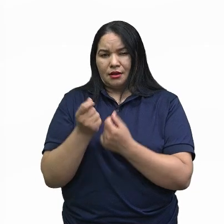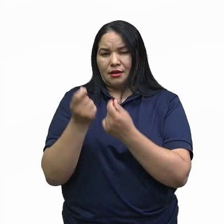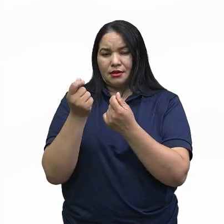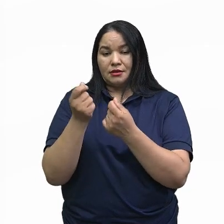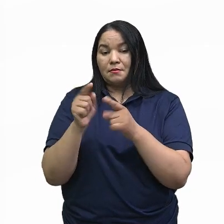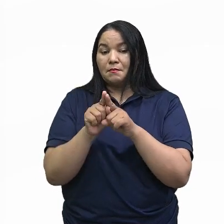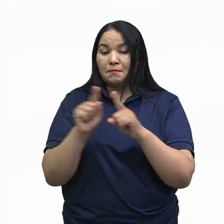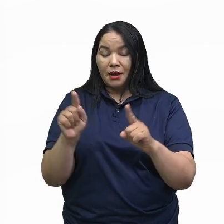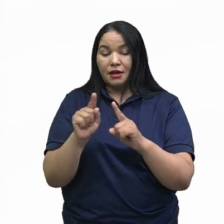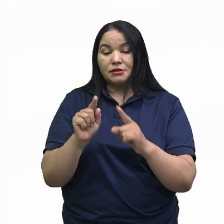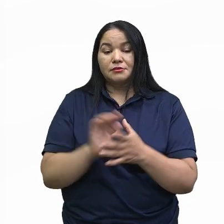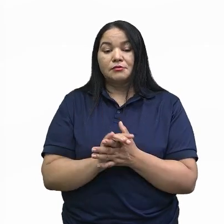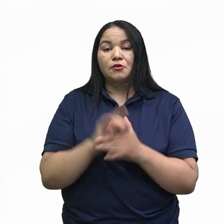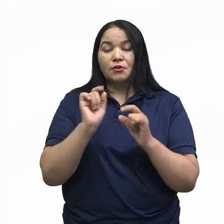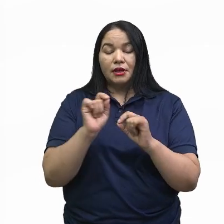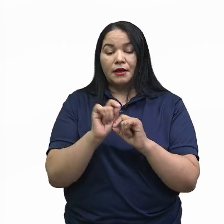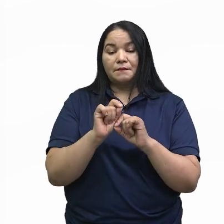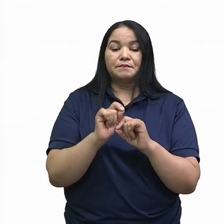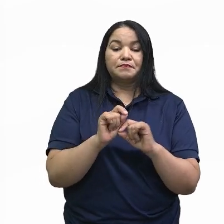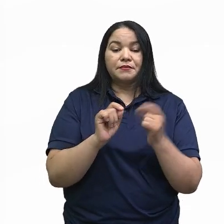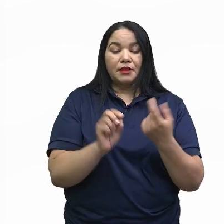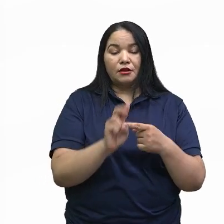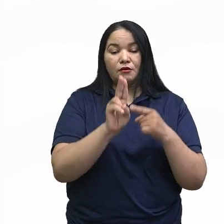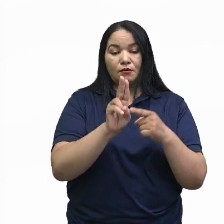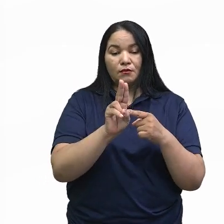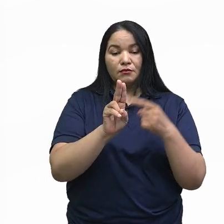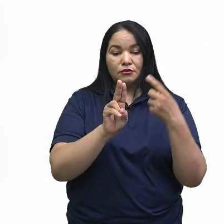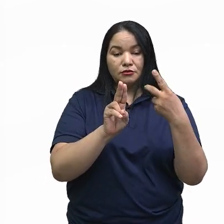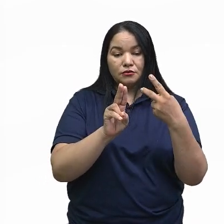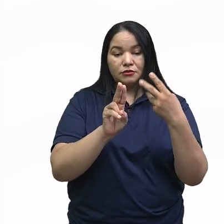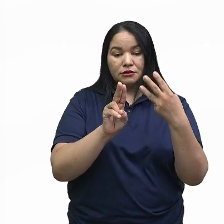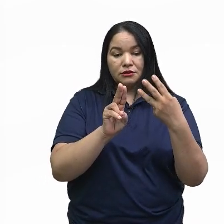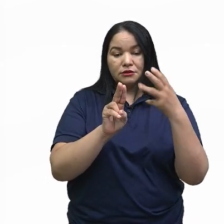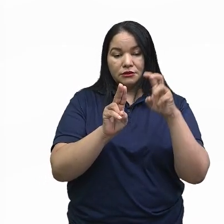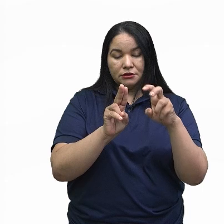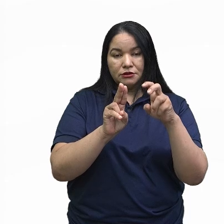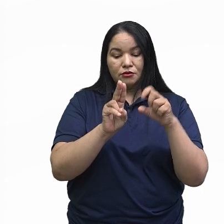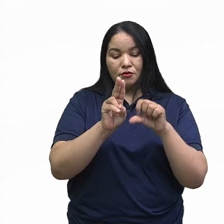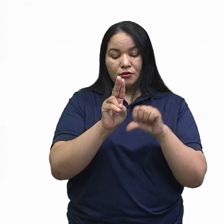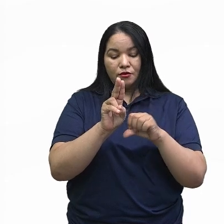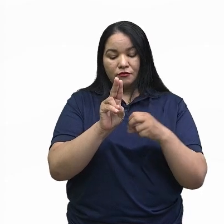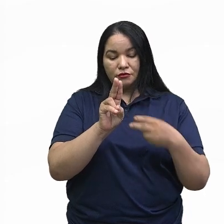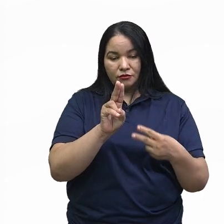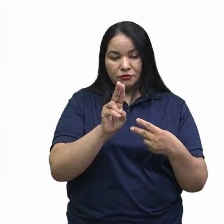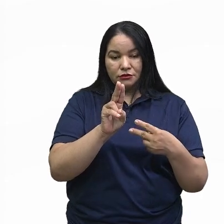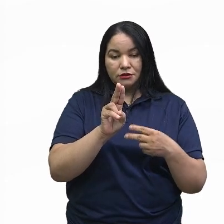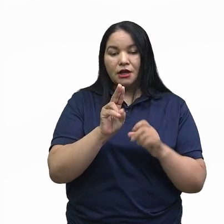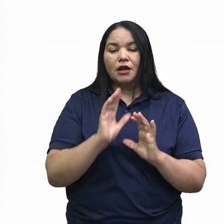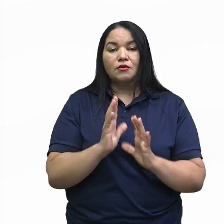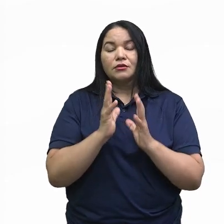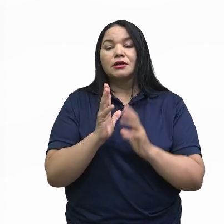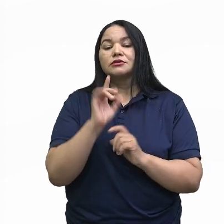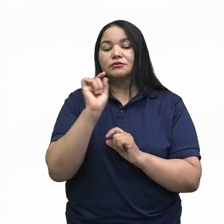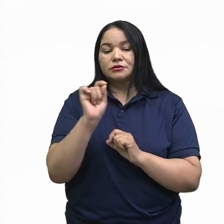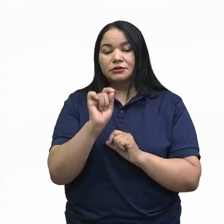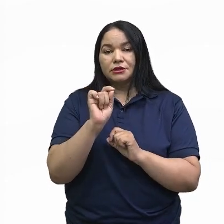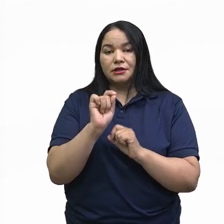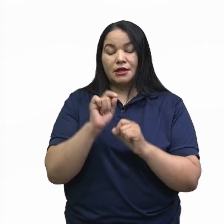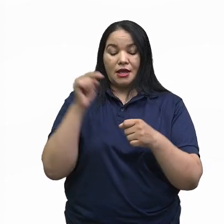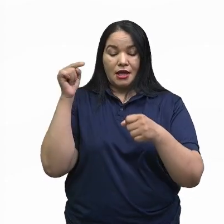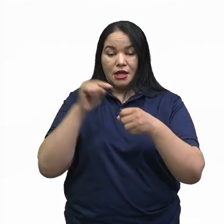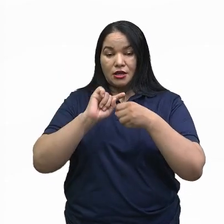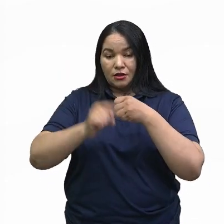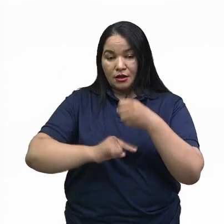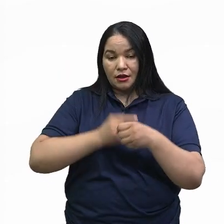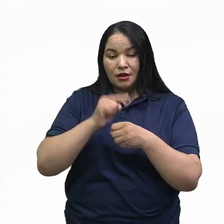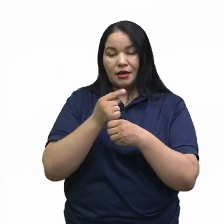massa, 235, embaixo, né, o número atômico 92. E aí, o que acontece? Esse átomo é instável, né?